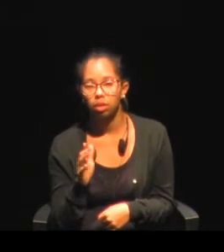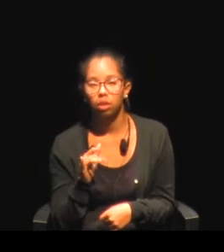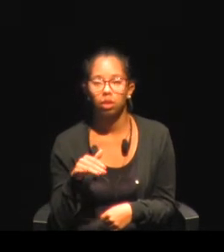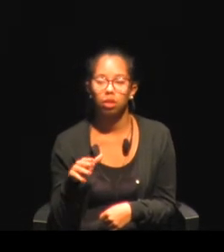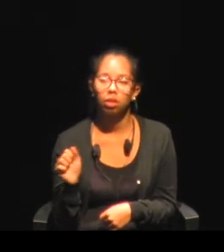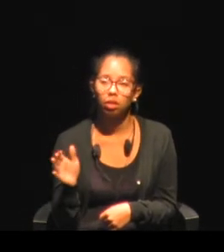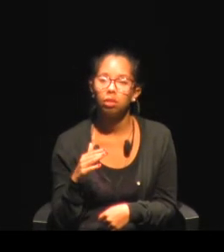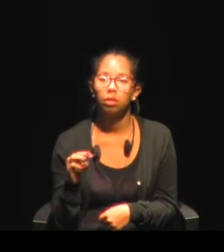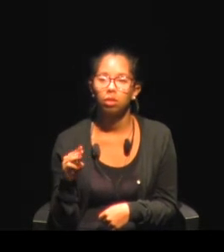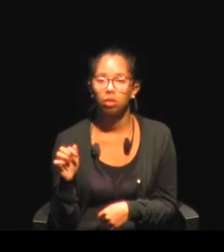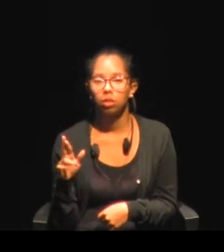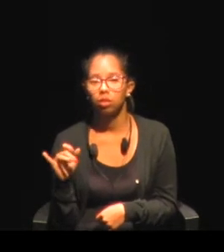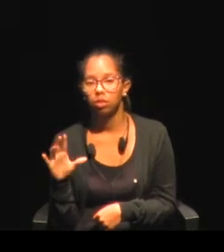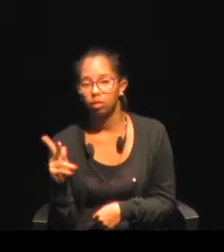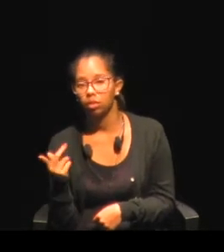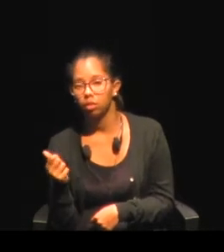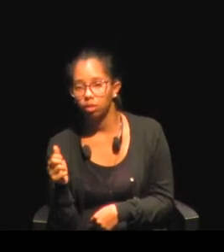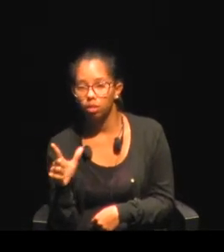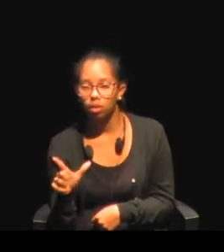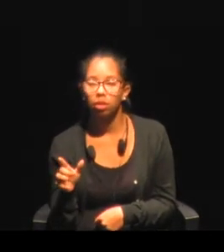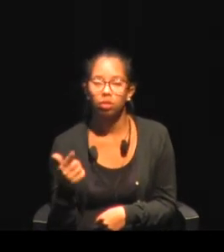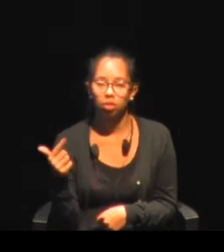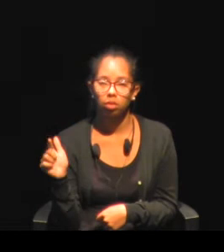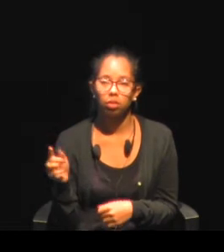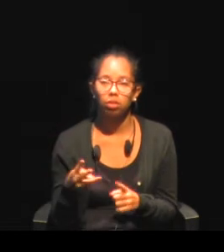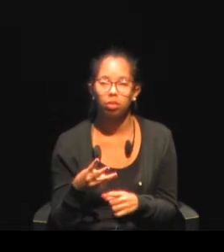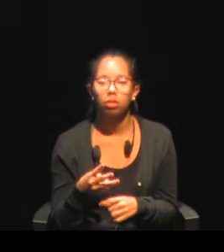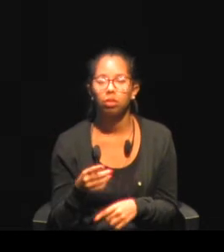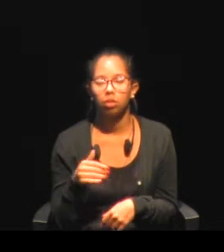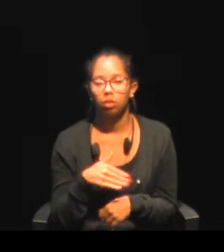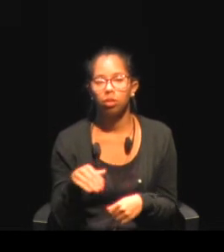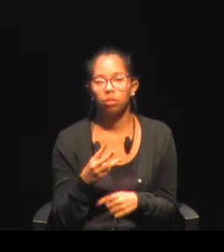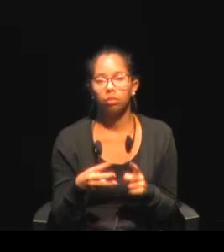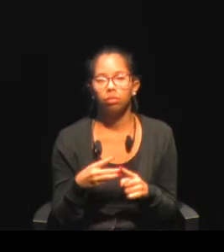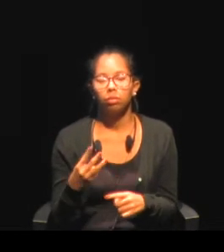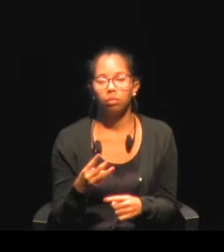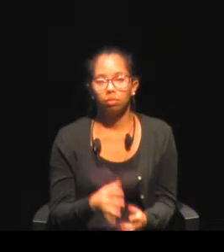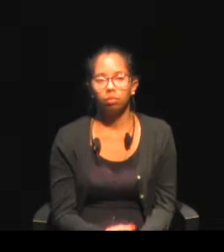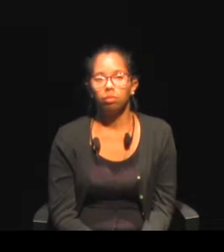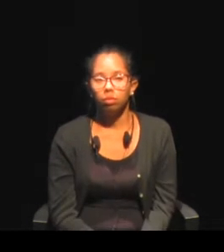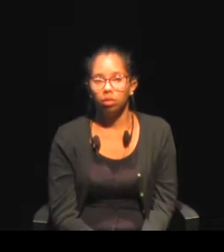Marechal Deodoro e a Jurubatuba. O terreno do nosso museu está aqui.